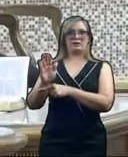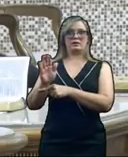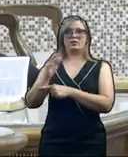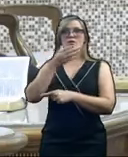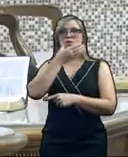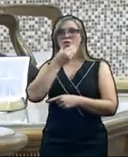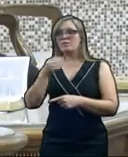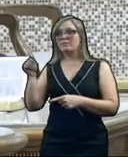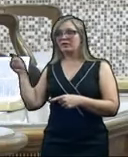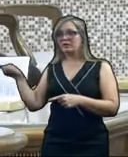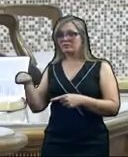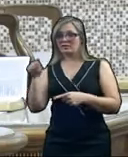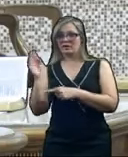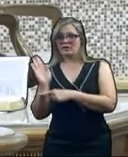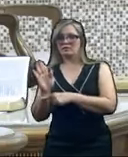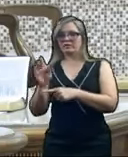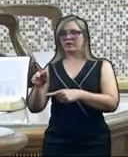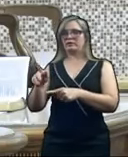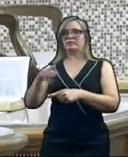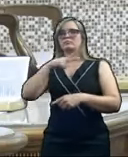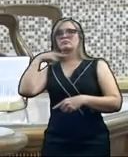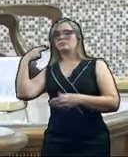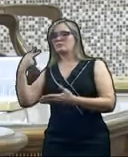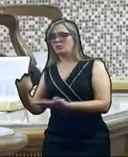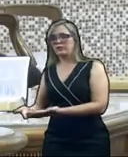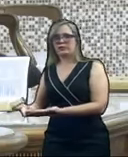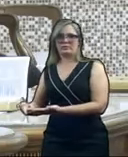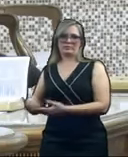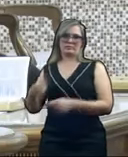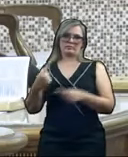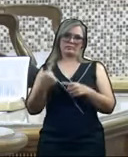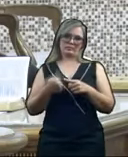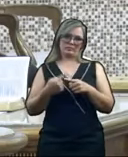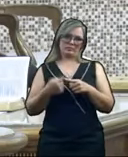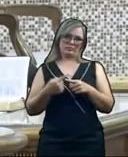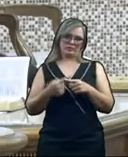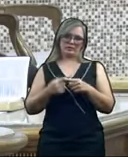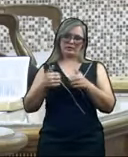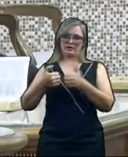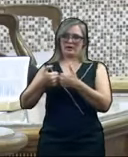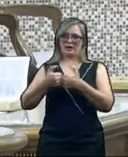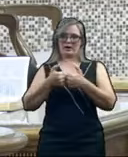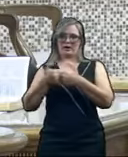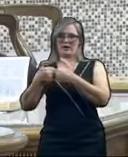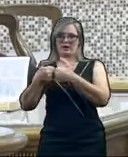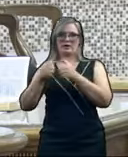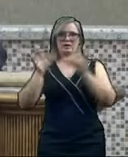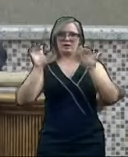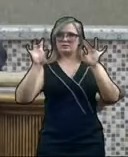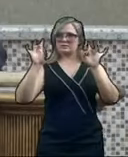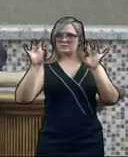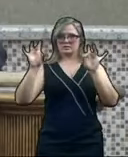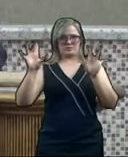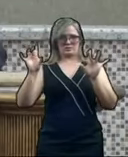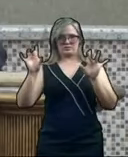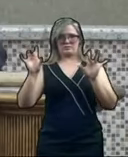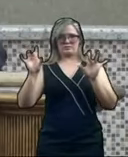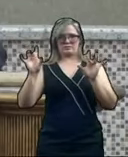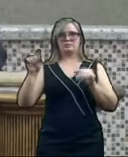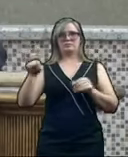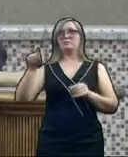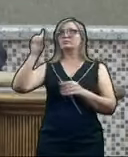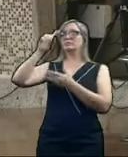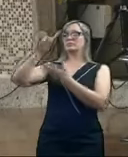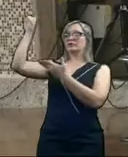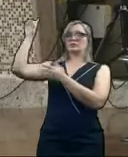morreu é porque ele falou que não precisava da ajuda para conduzir a aliança dele isso é sério